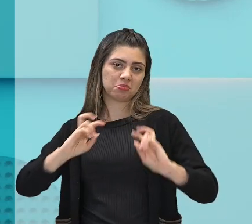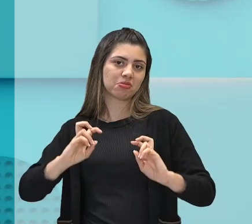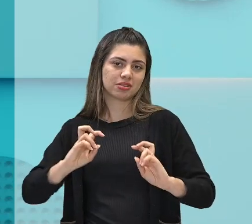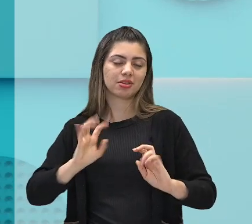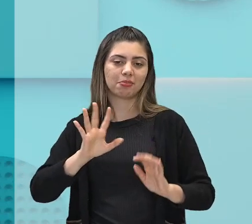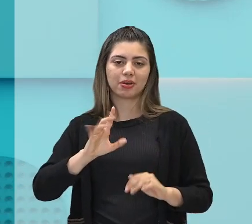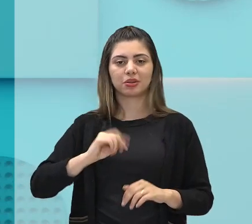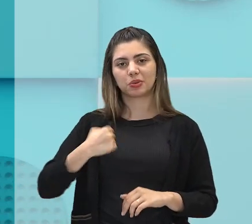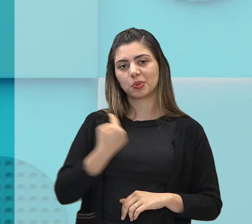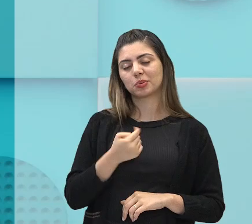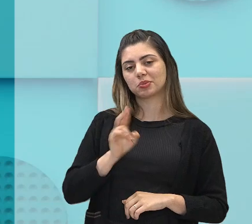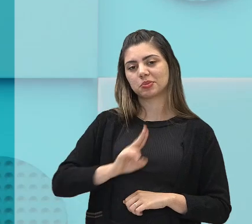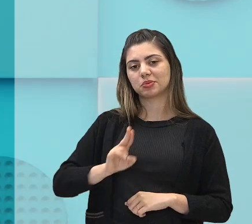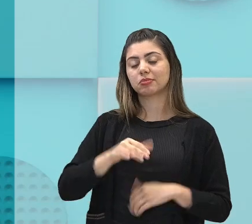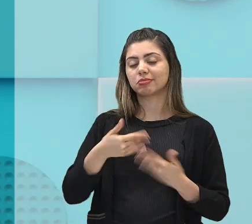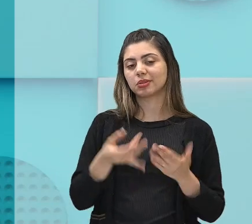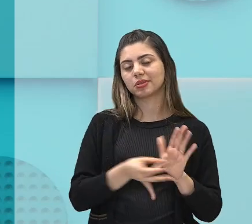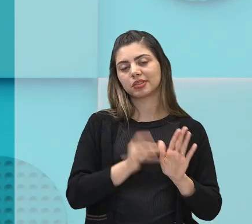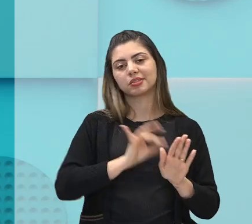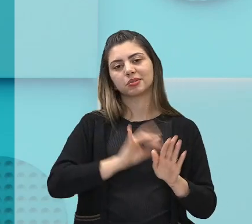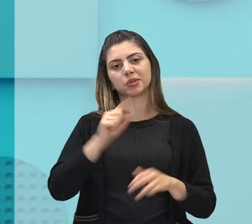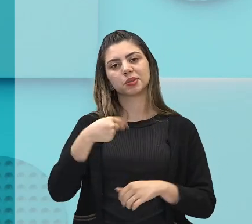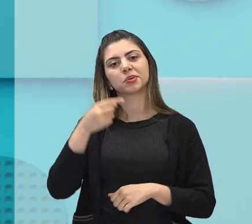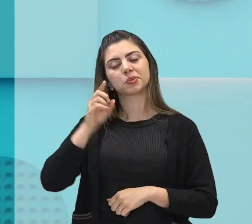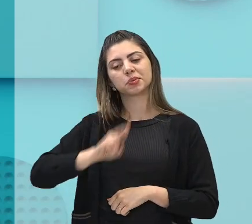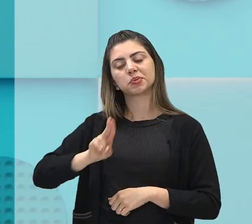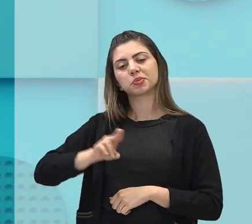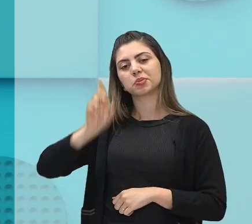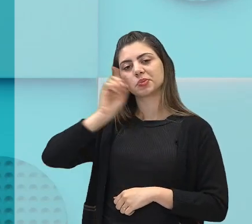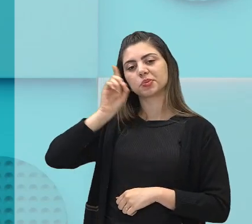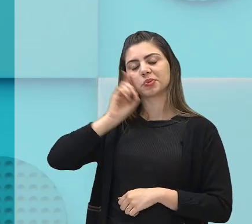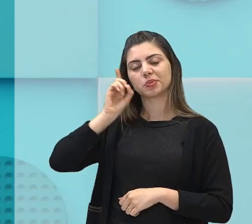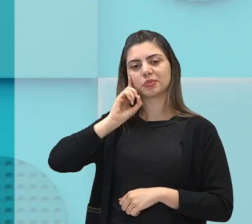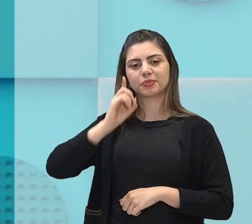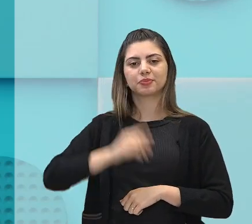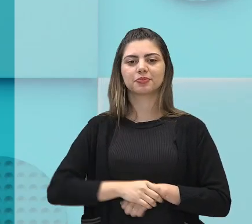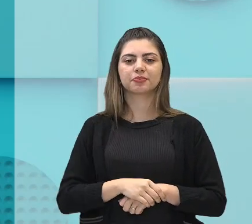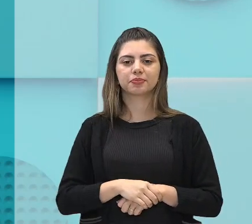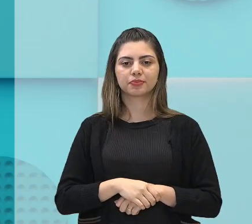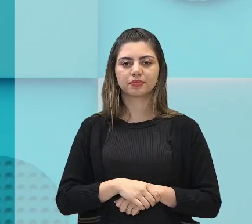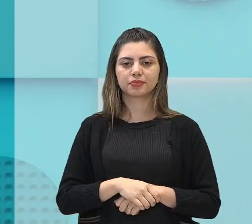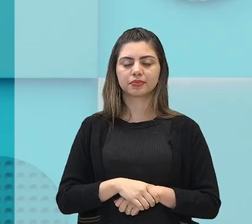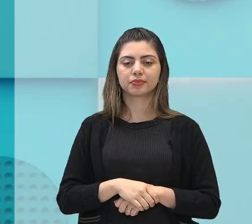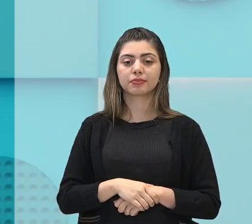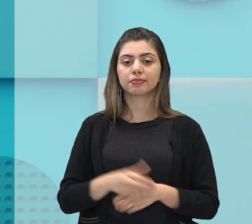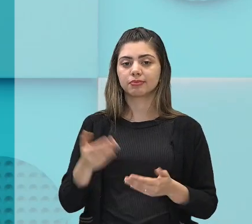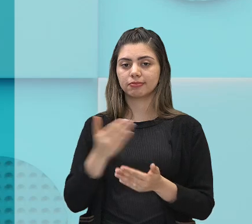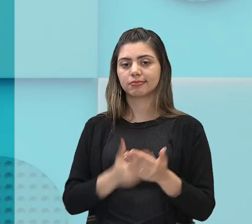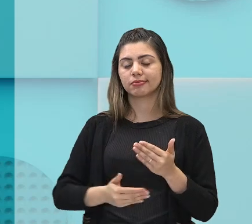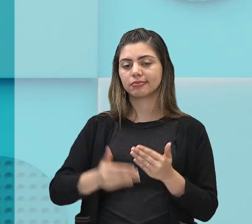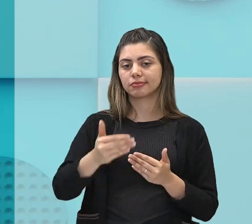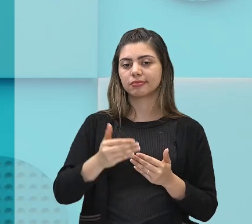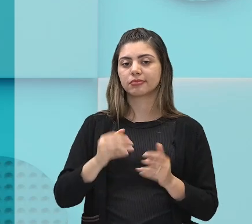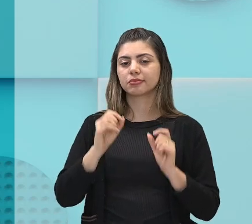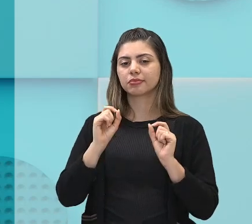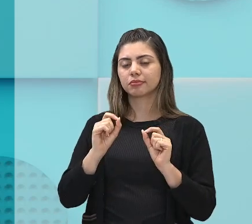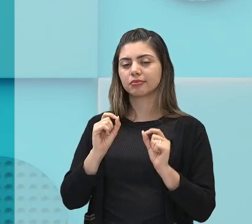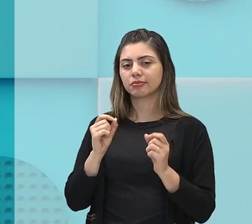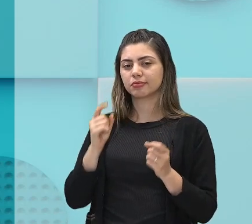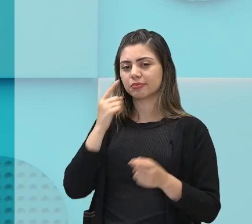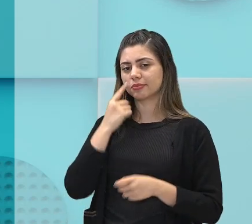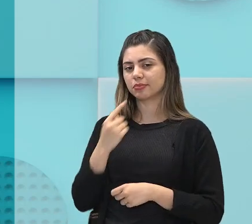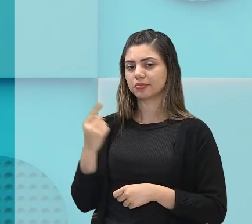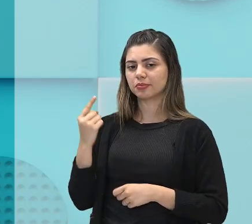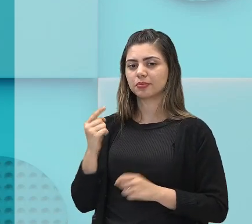dando conta. Mas a catacrese está no nosso dia a dia o tempo todo, tá bom? Vamos dar continuidade agora vendo um pouquinho sobre a